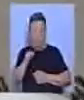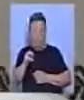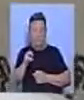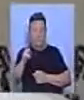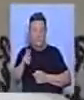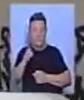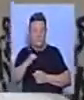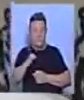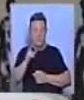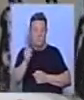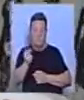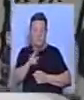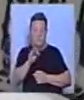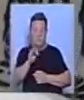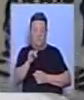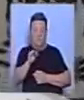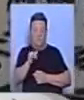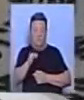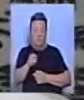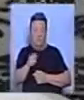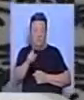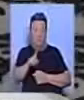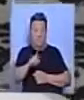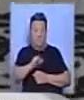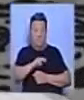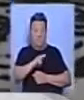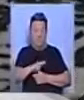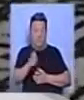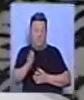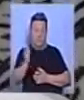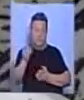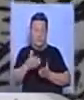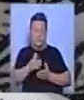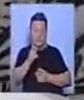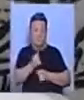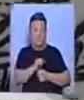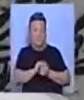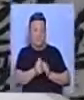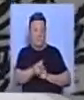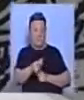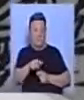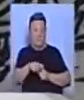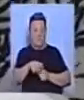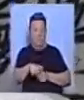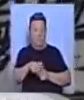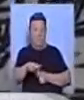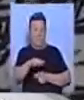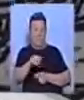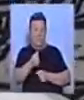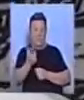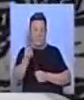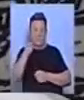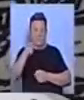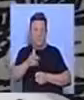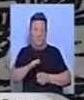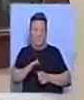passa a ser também foi primeiro em portugal e quando chegar a lisboa faz uma forma no paço da ribeira onde as instala flip que esteve aqui mais ou